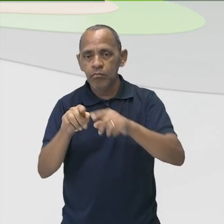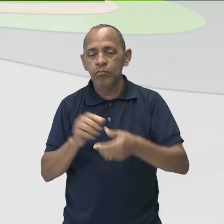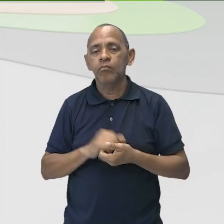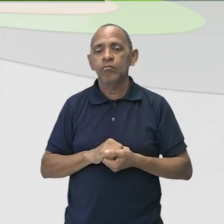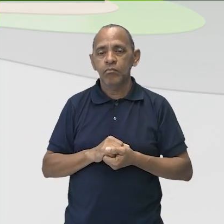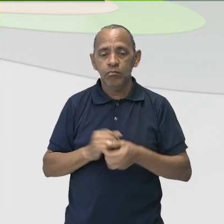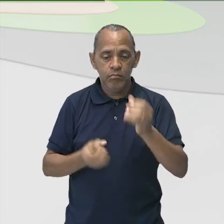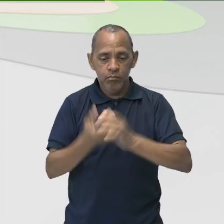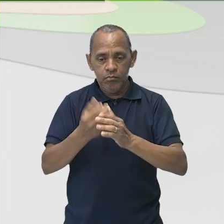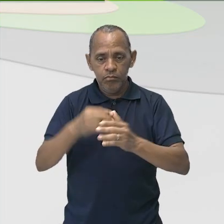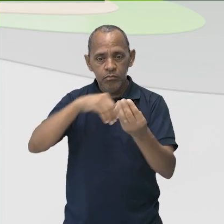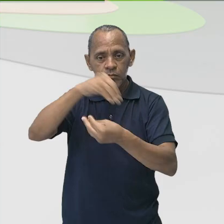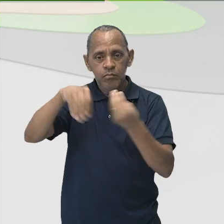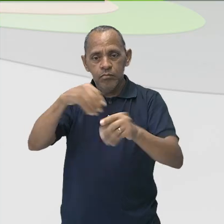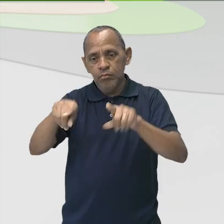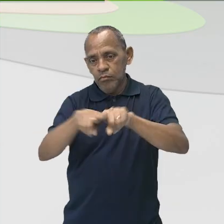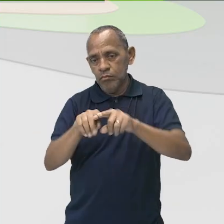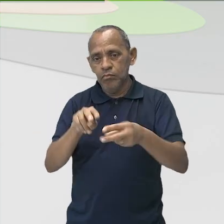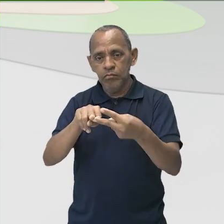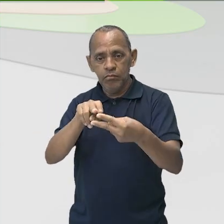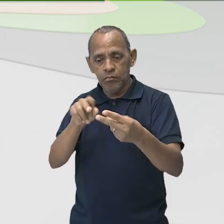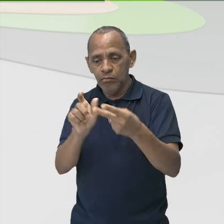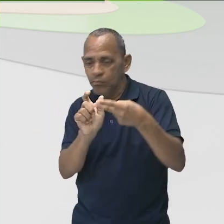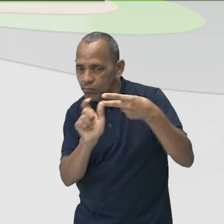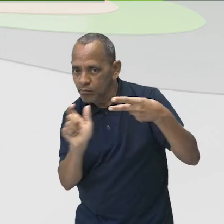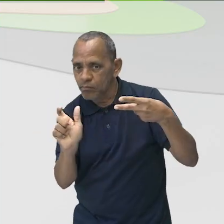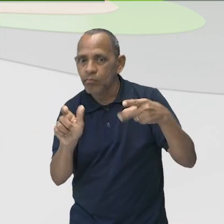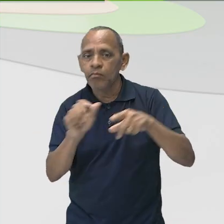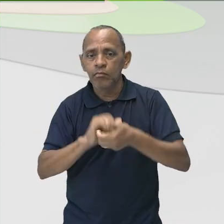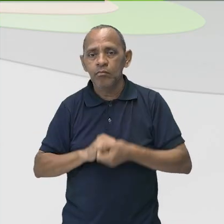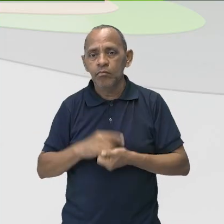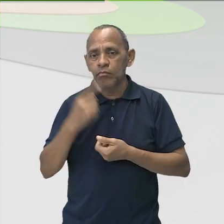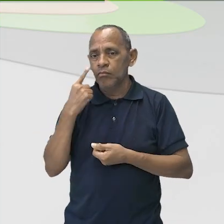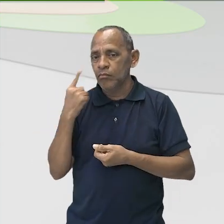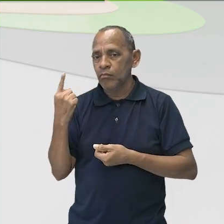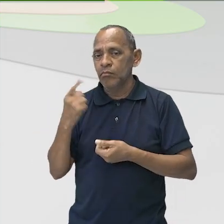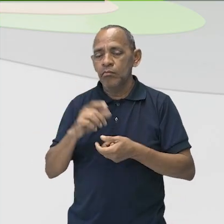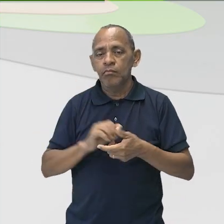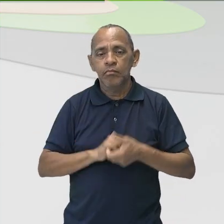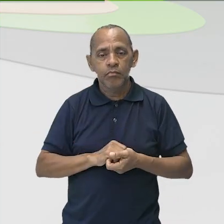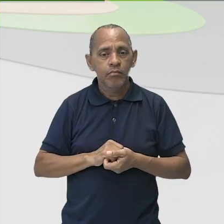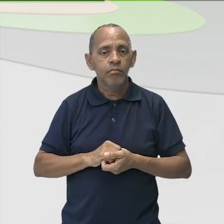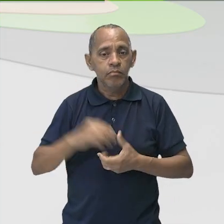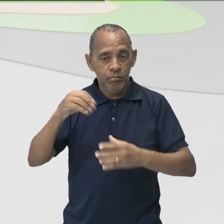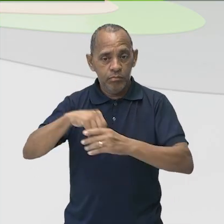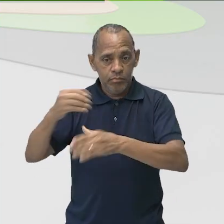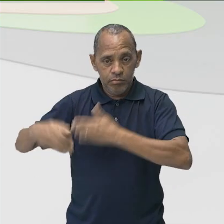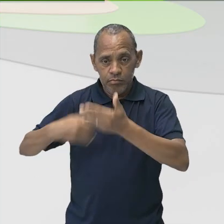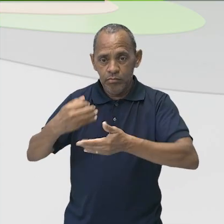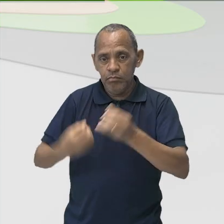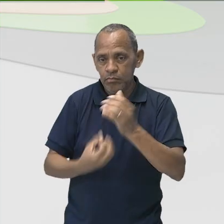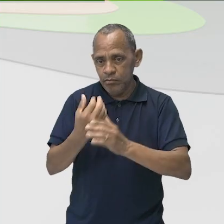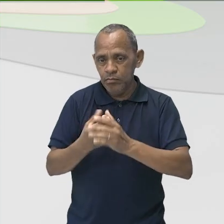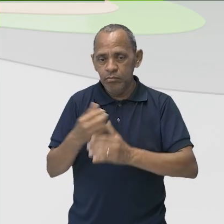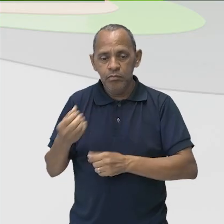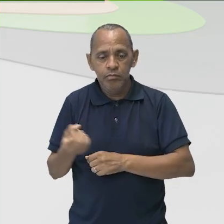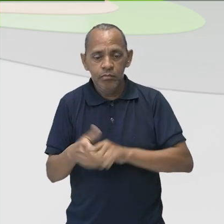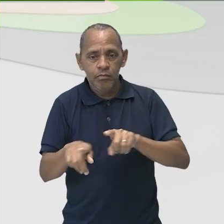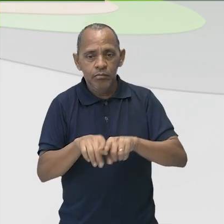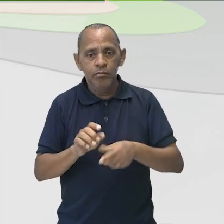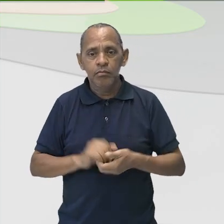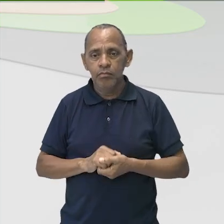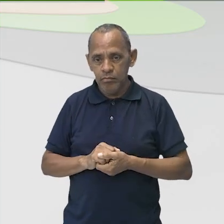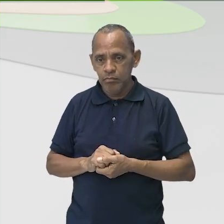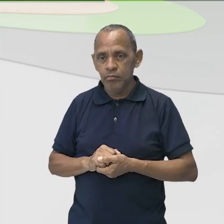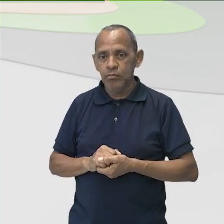encostam e fazem ali a troca de genes entre eles, nós chamamos de quiasma. Então, esse processo gera novas combinações